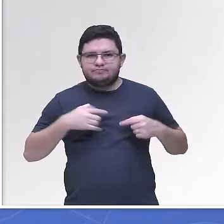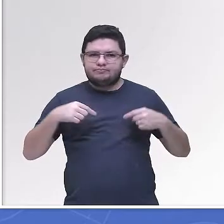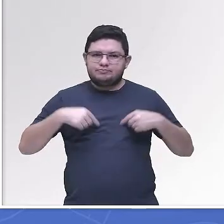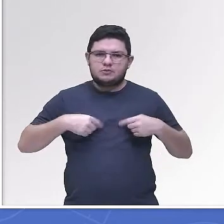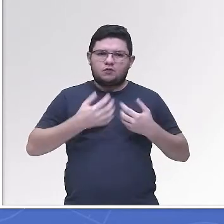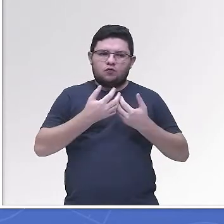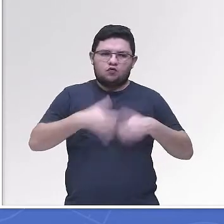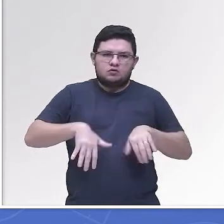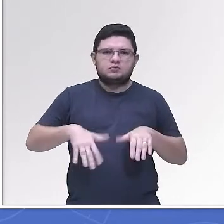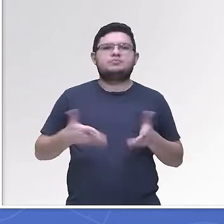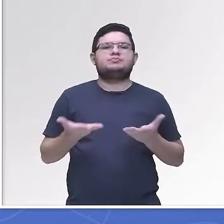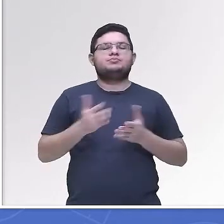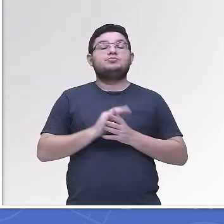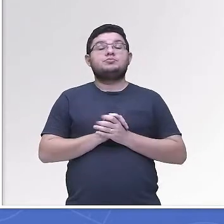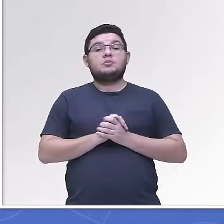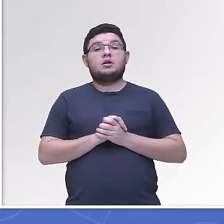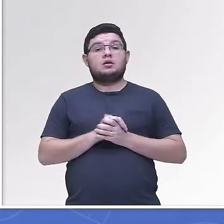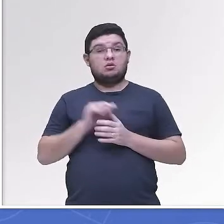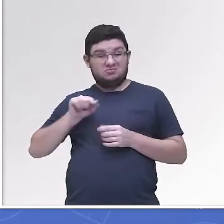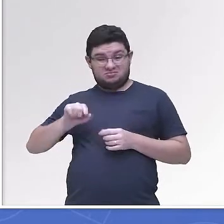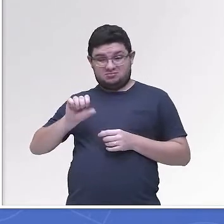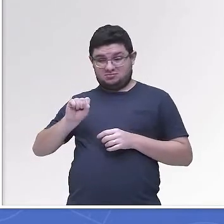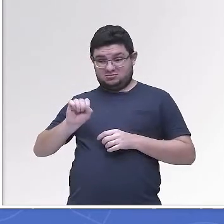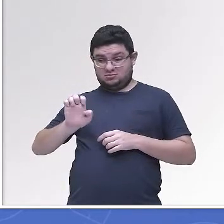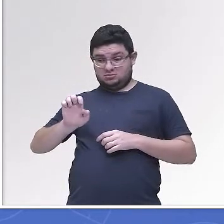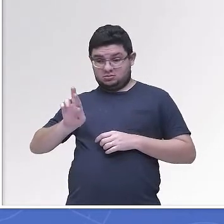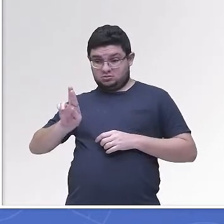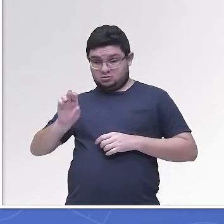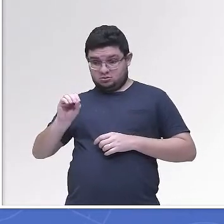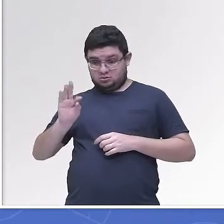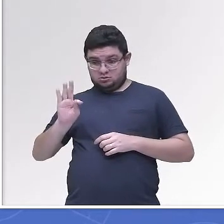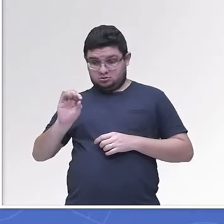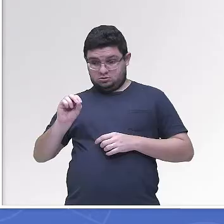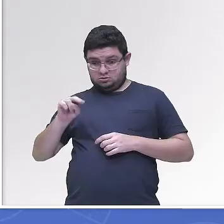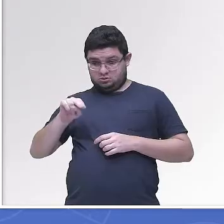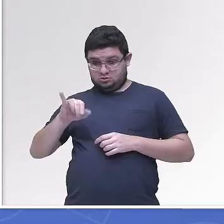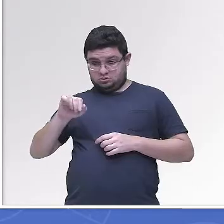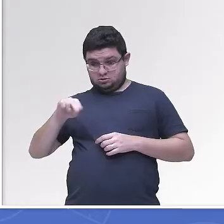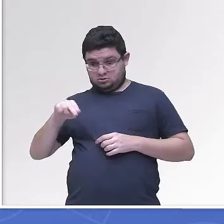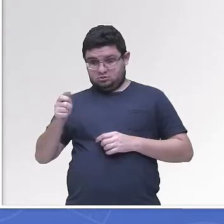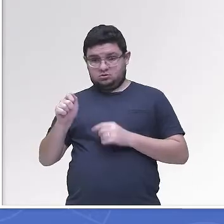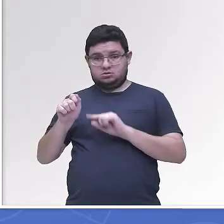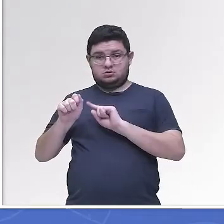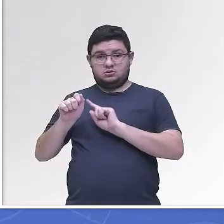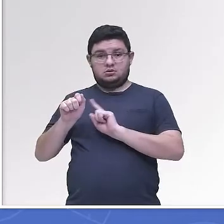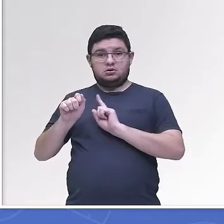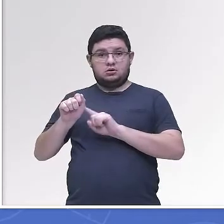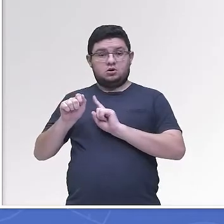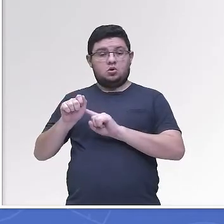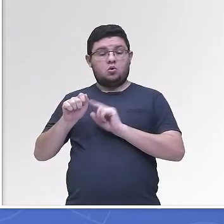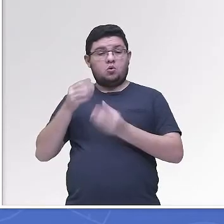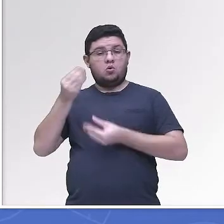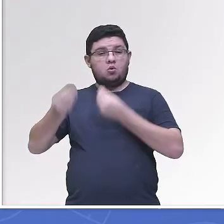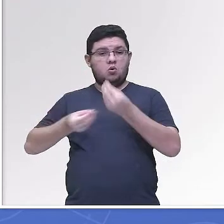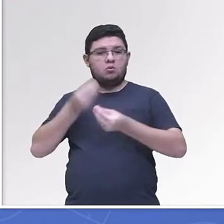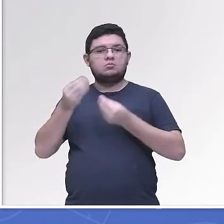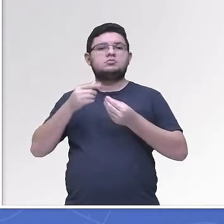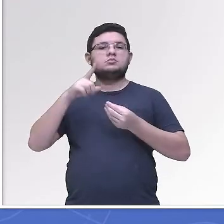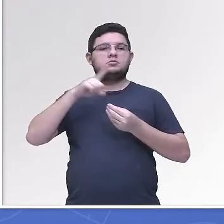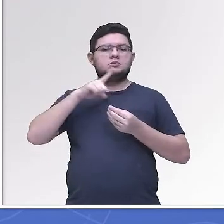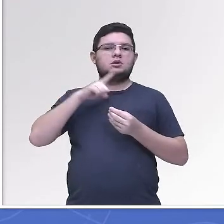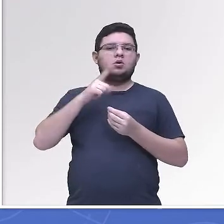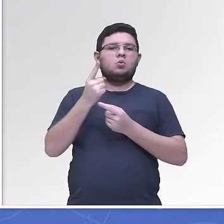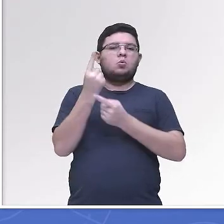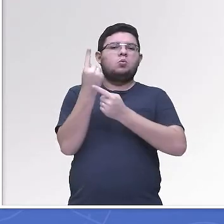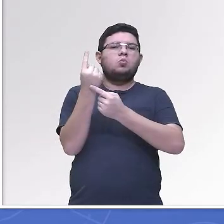é um hormônio que ela é produzida a partir do aminoácido chamado triptofano.